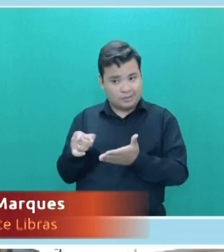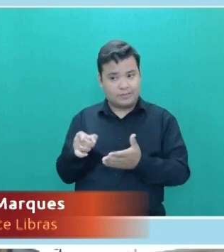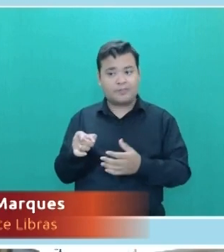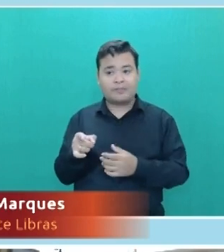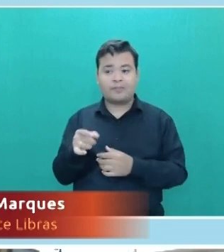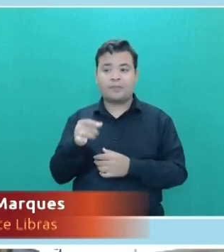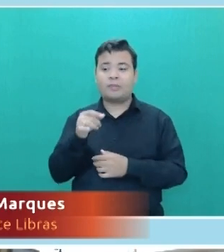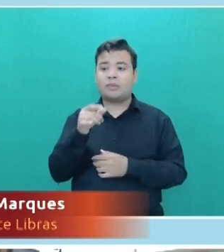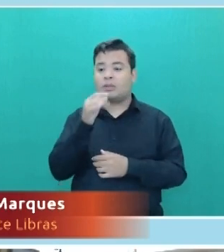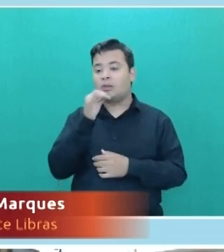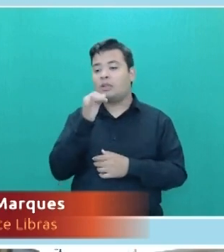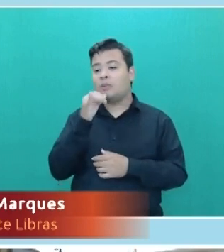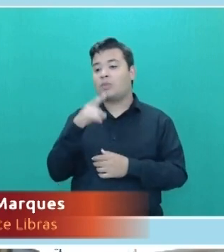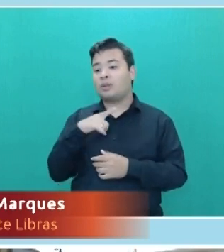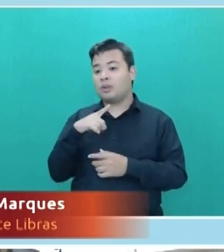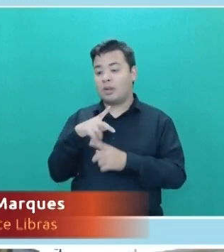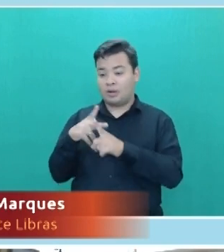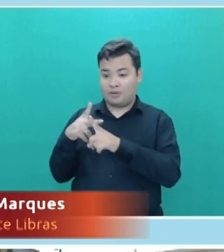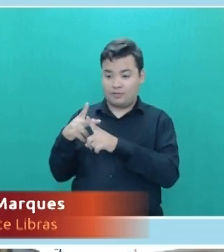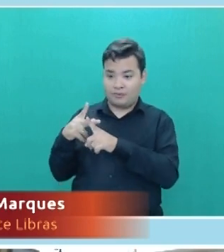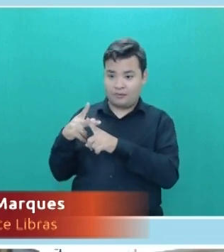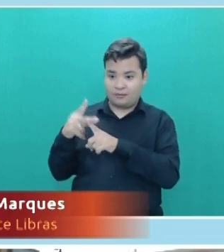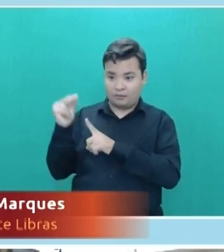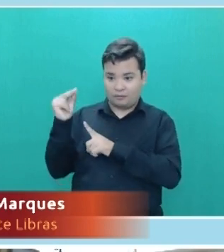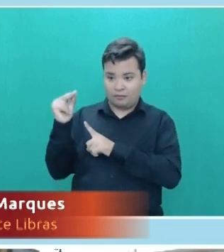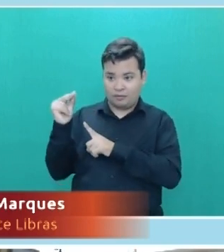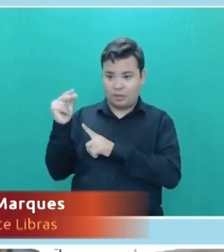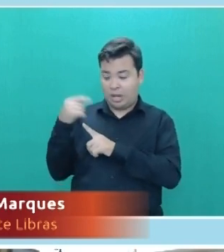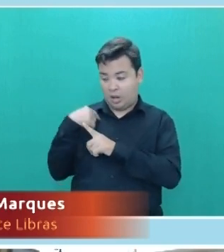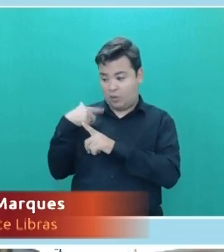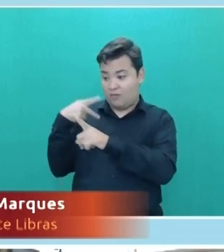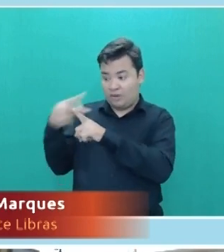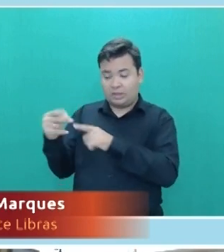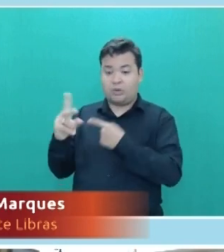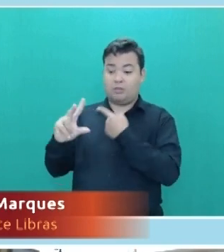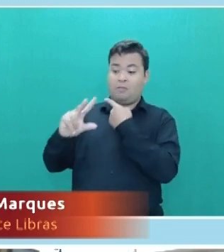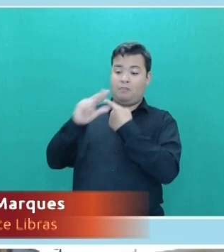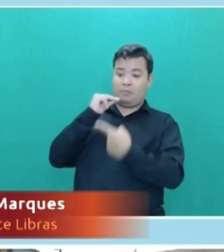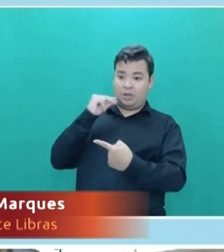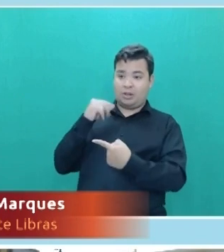que ele perder, desde que ele não seja beneficiário da justiça gratuita.